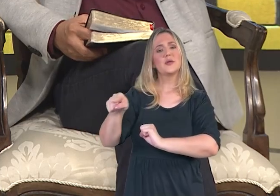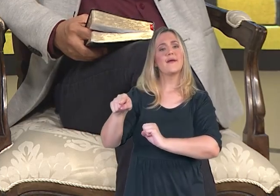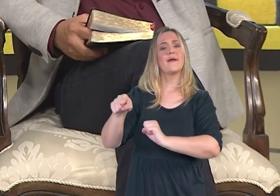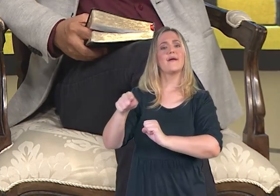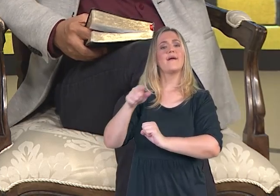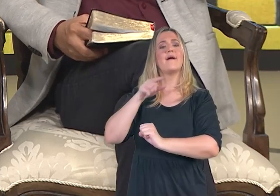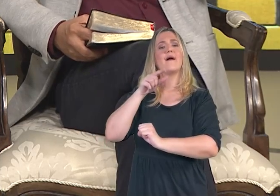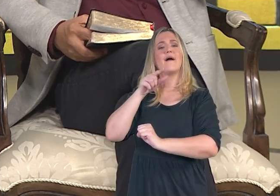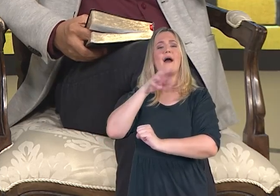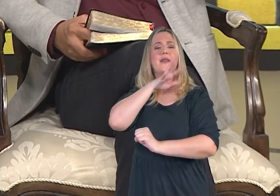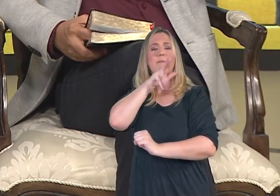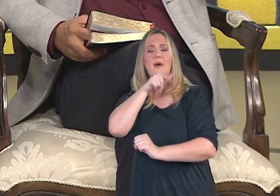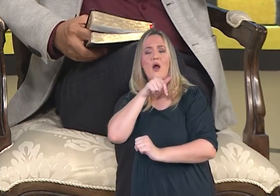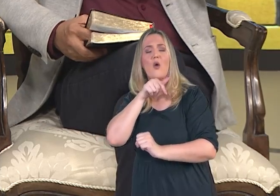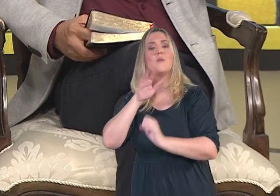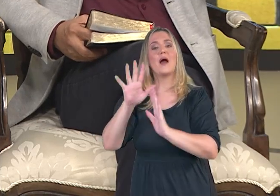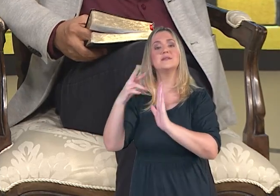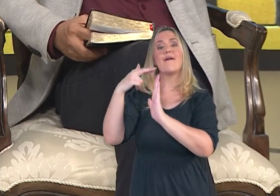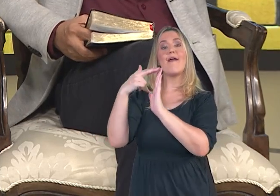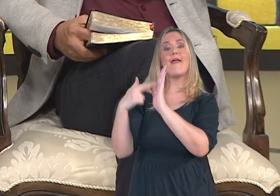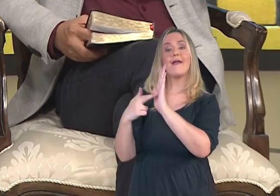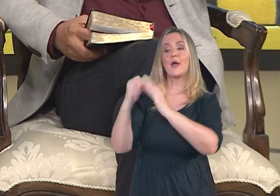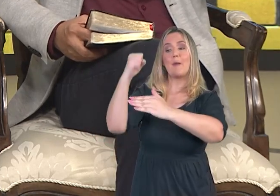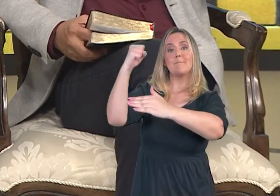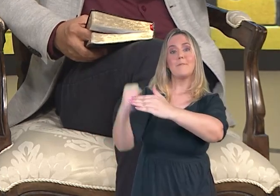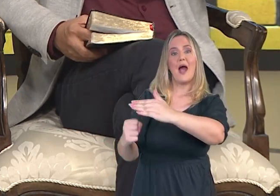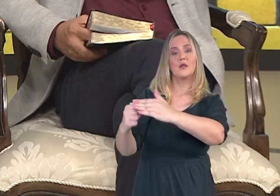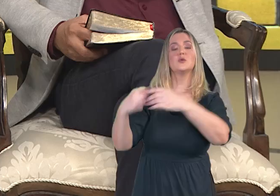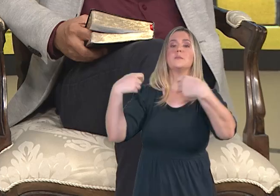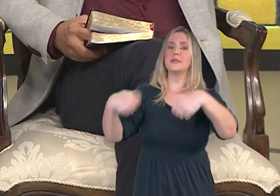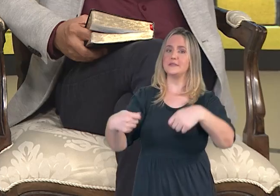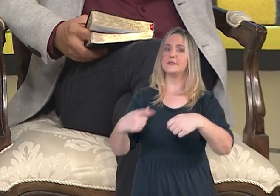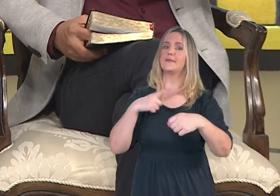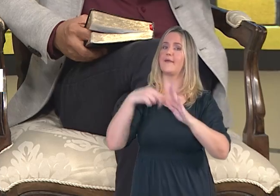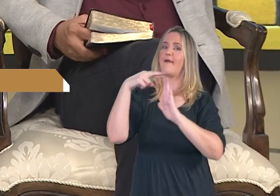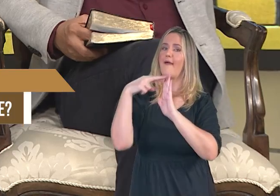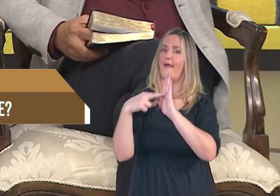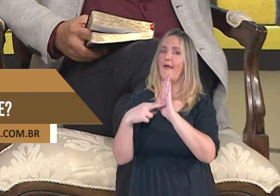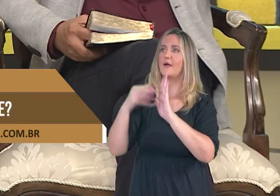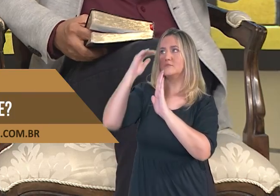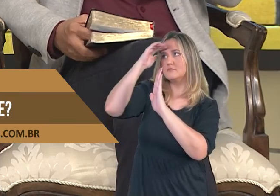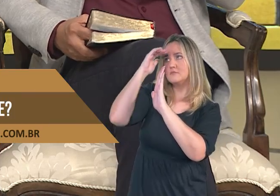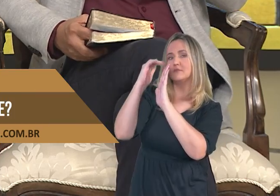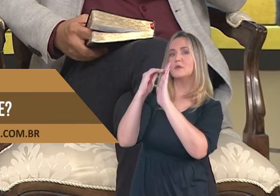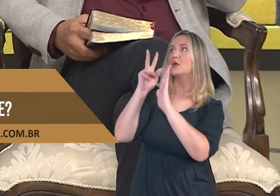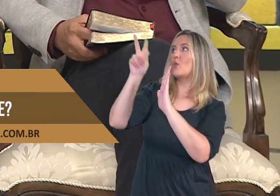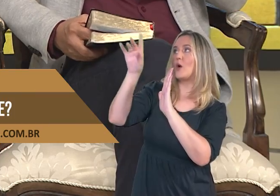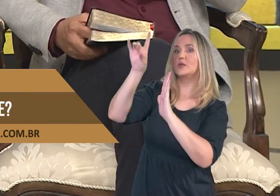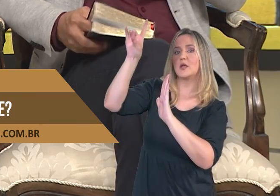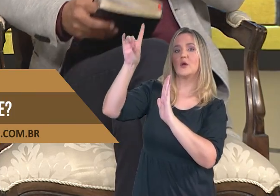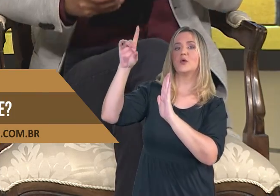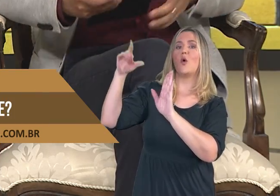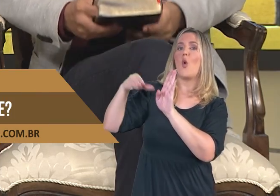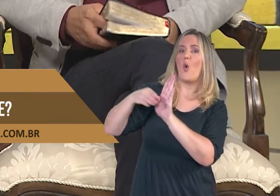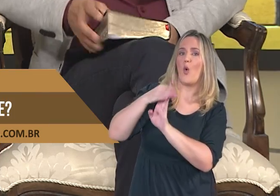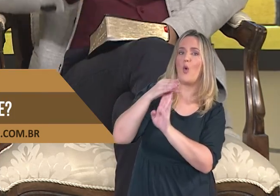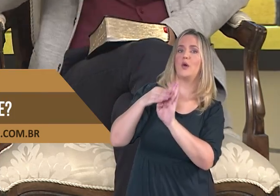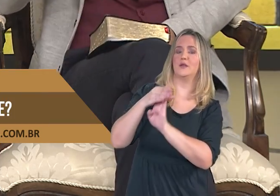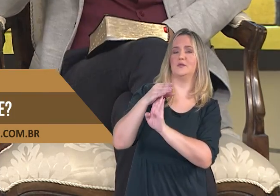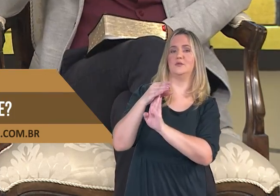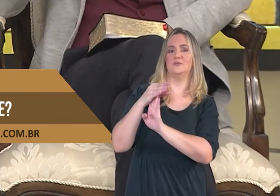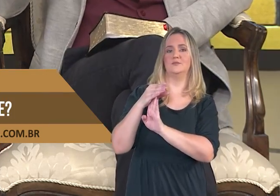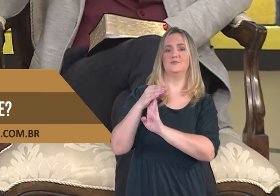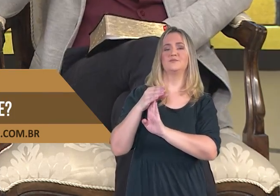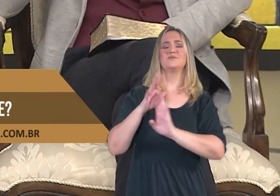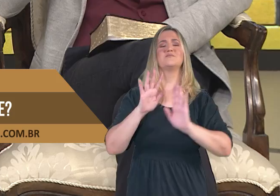regras kasherut, isto é, as regras que os judeus usam para o preparo alimentar conforme as regras rabínicas. Só que